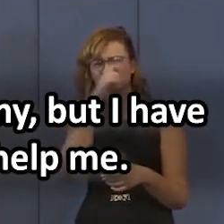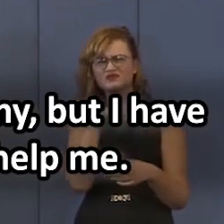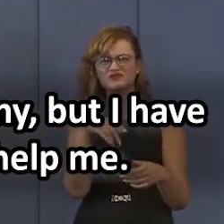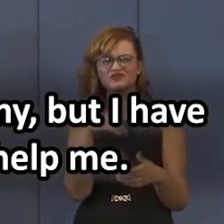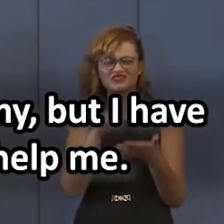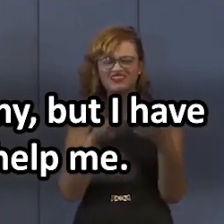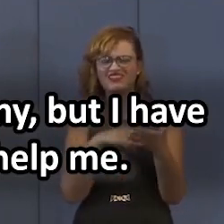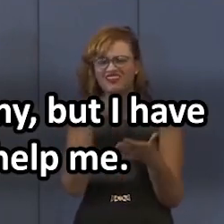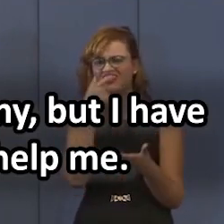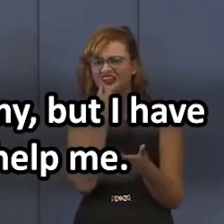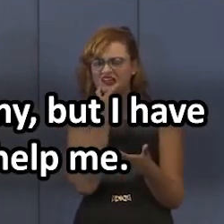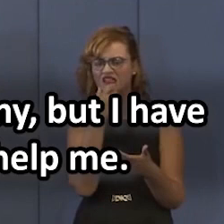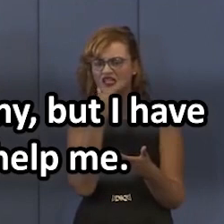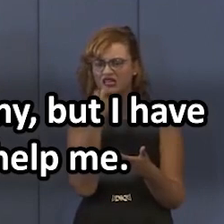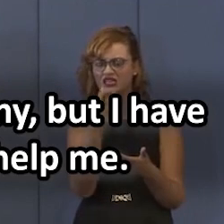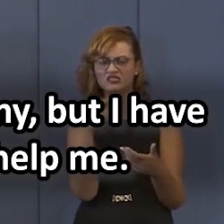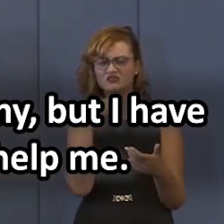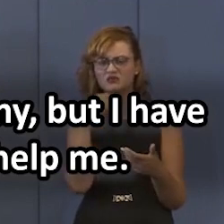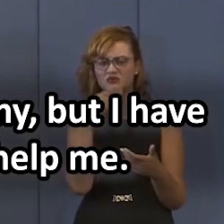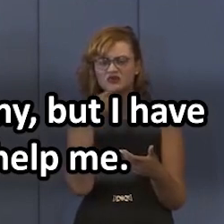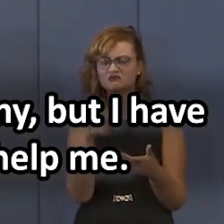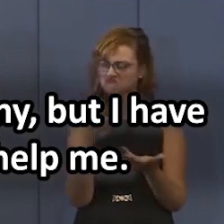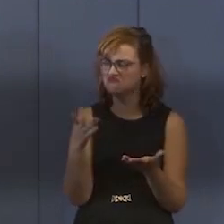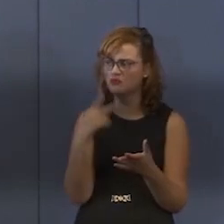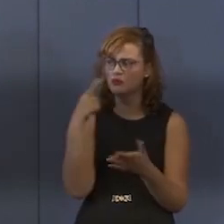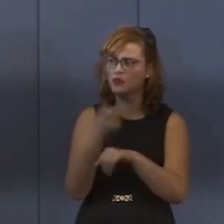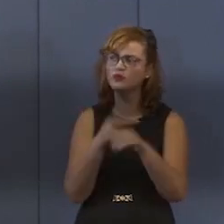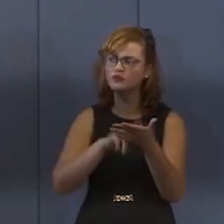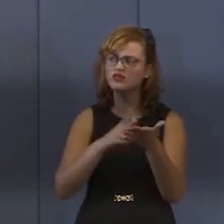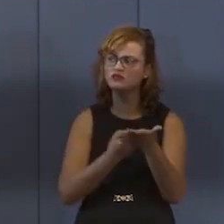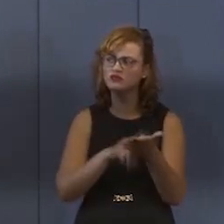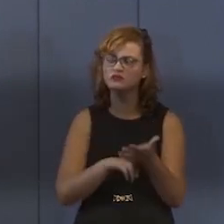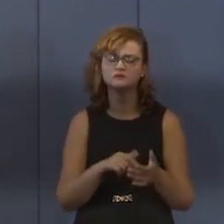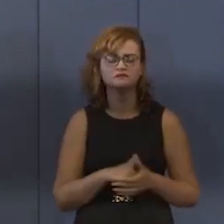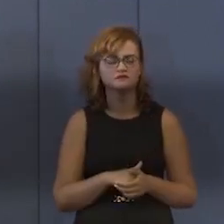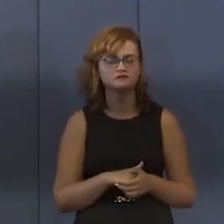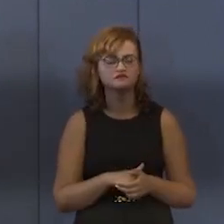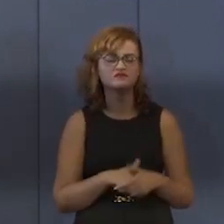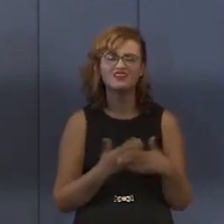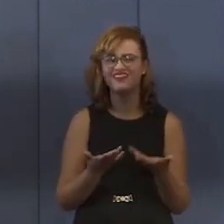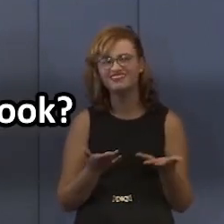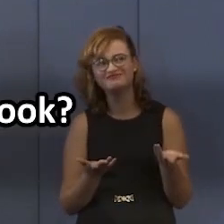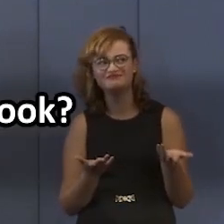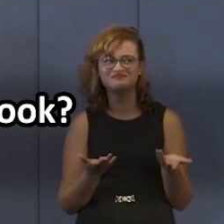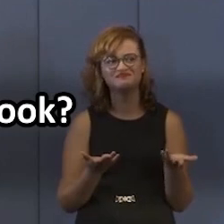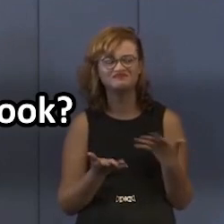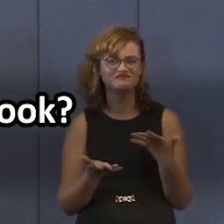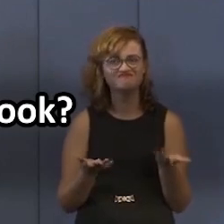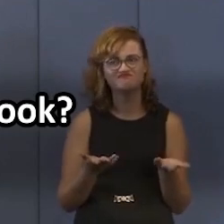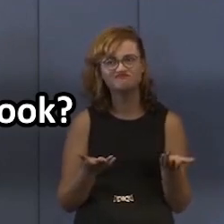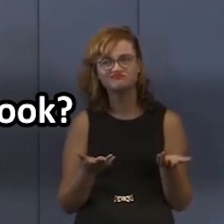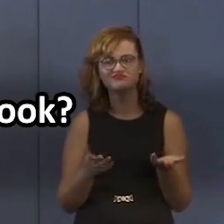eu tenho dificuldade de ler inglês, queria que o senhor me ajudasse e tal. Eu falei, tem que arrumar um tradutor para isso aí. Aí ele falou,